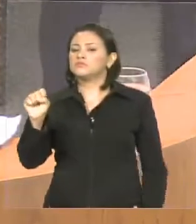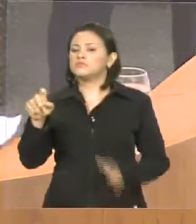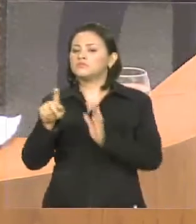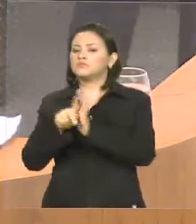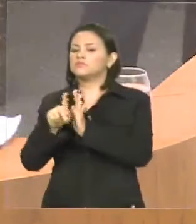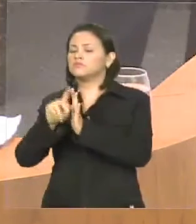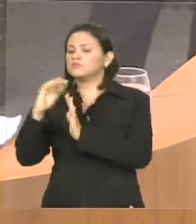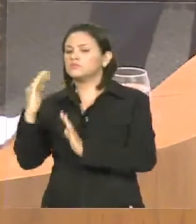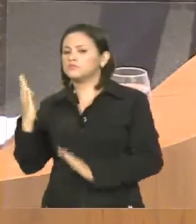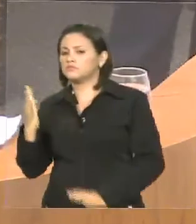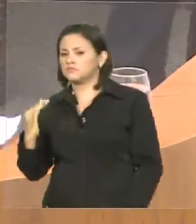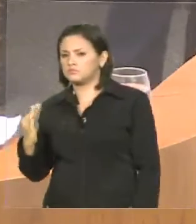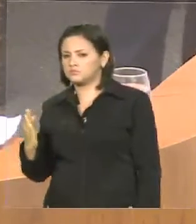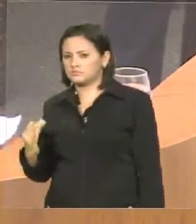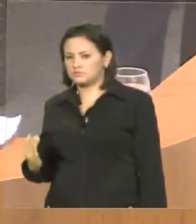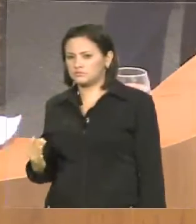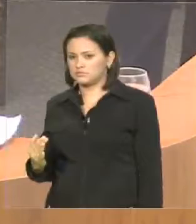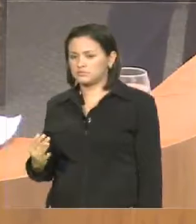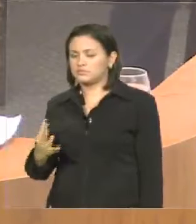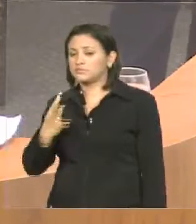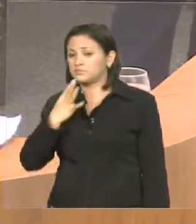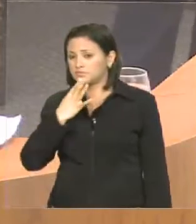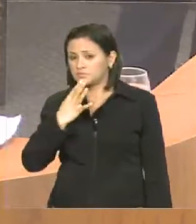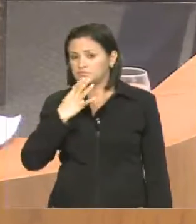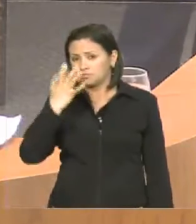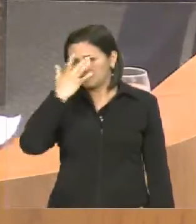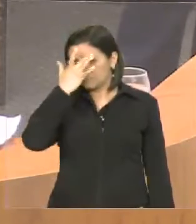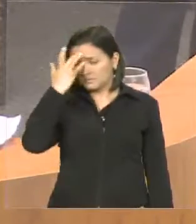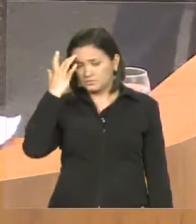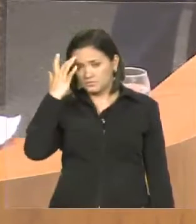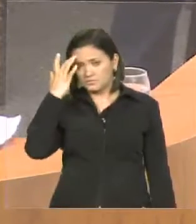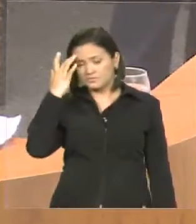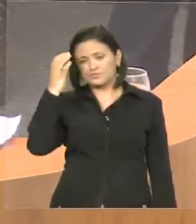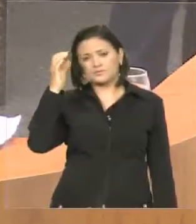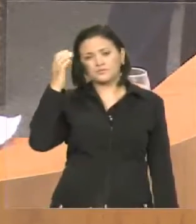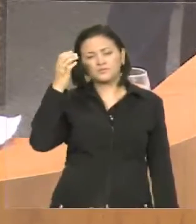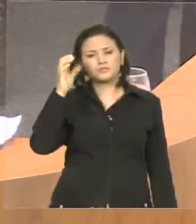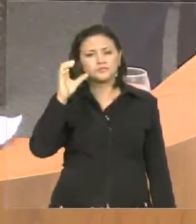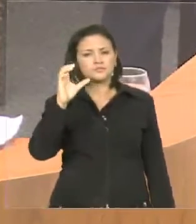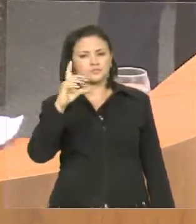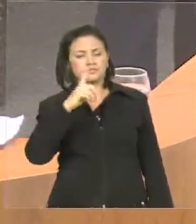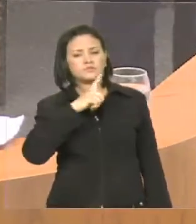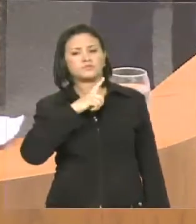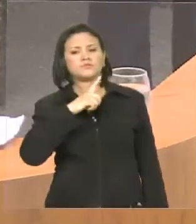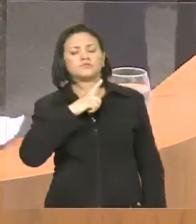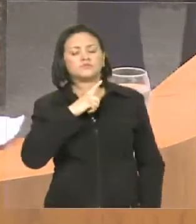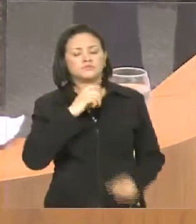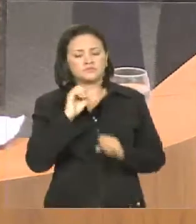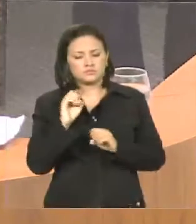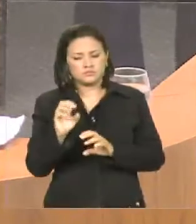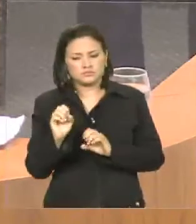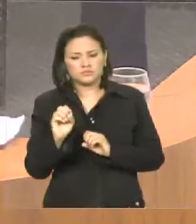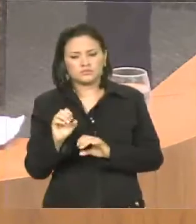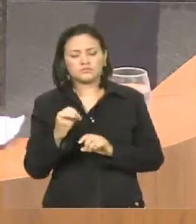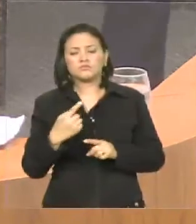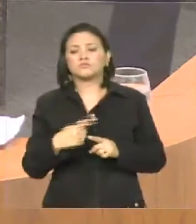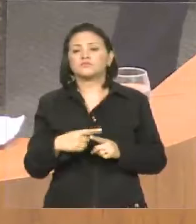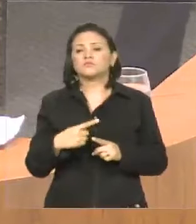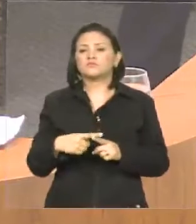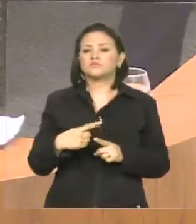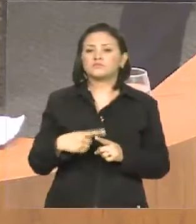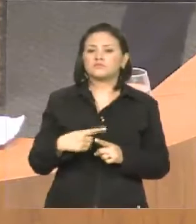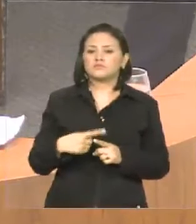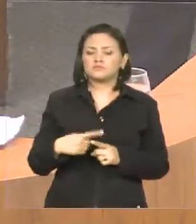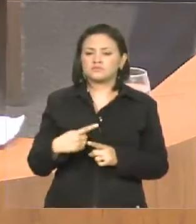culto, educado, graças aos grandes expoentes da literatura maranhense, como Coelho Neto, o príncipe